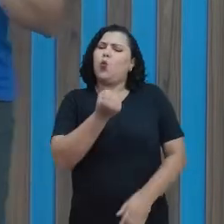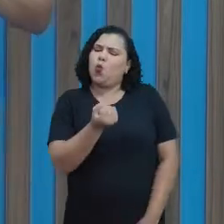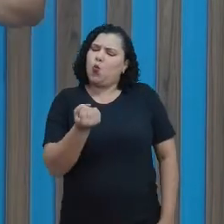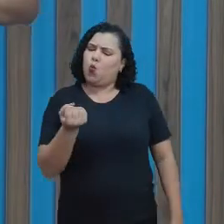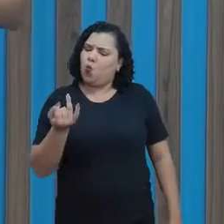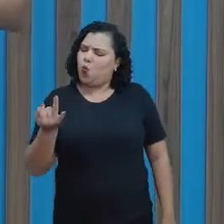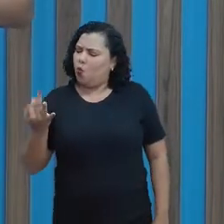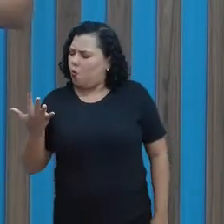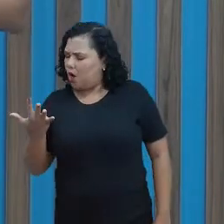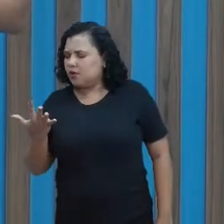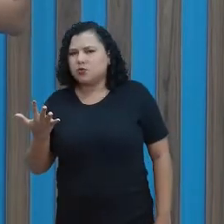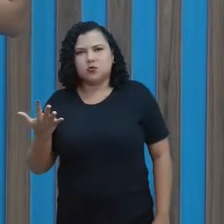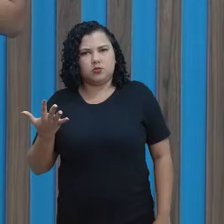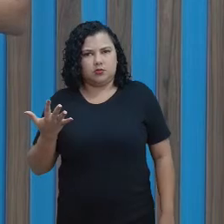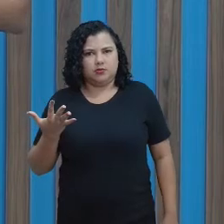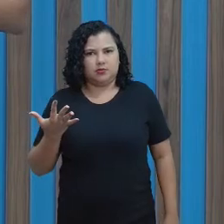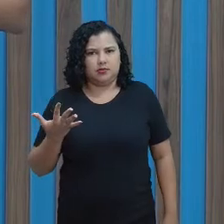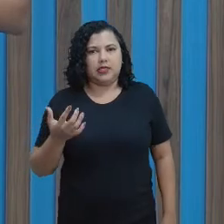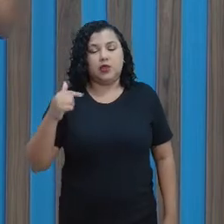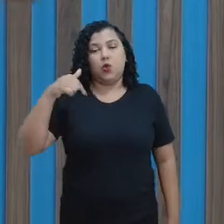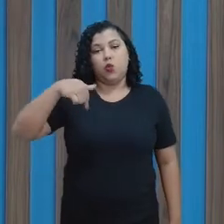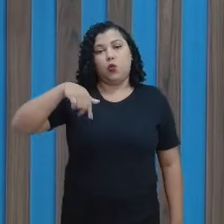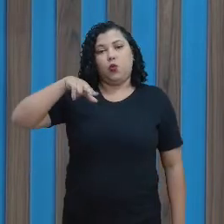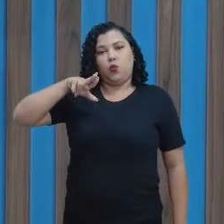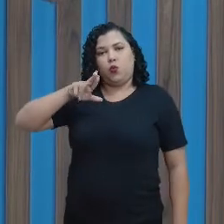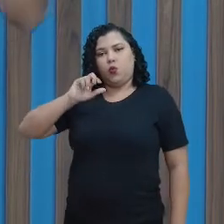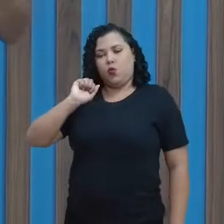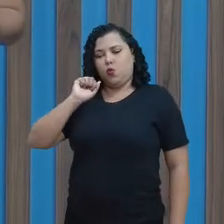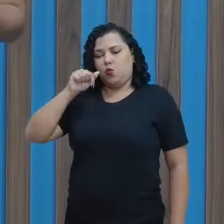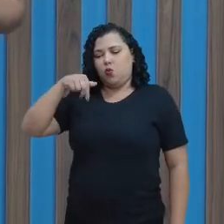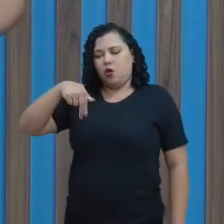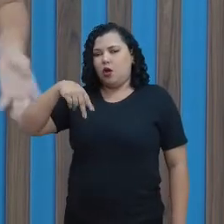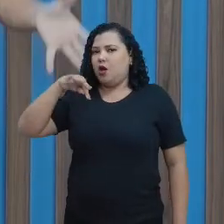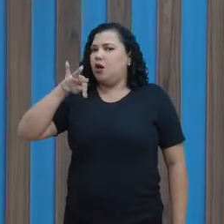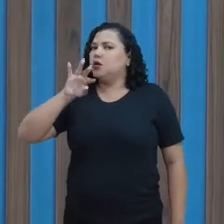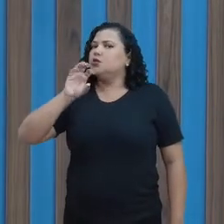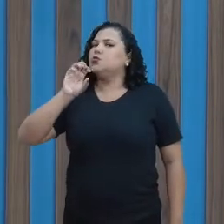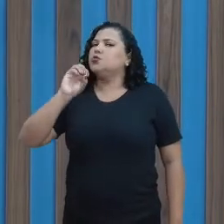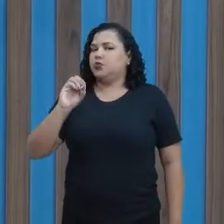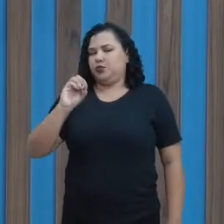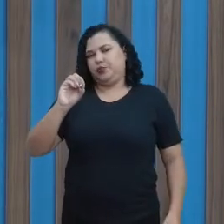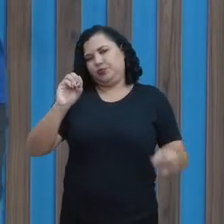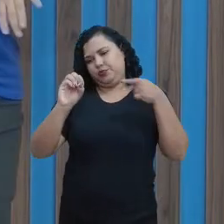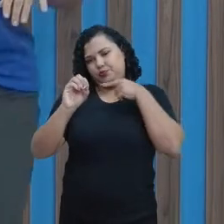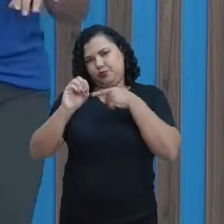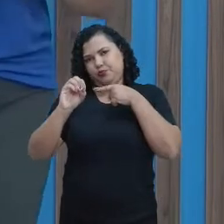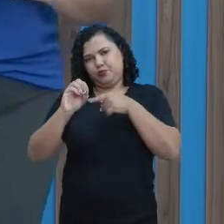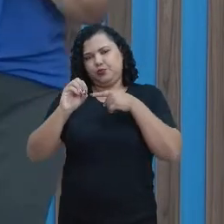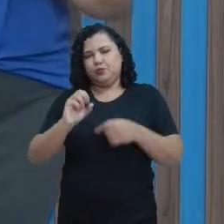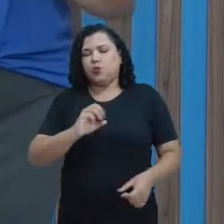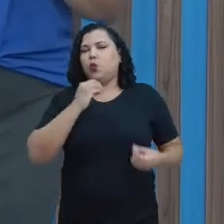pronome relativo quanto aparece depois dos pronomes indefinidos. Então, a gente vai ter uma